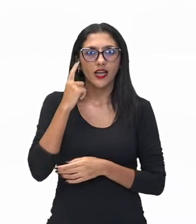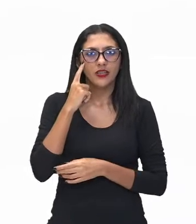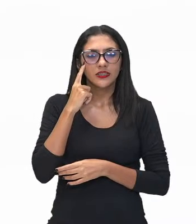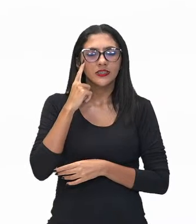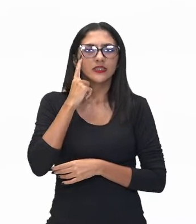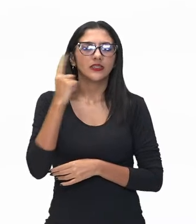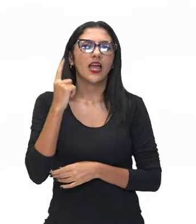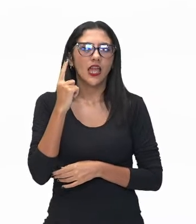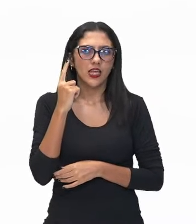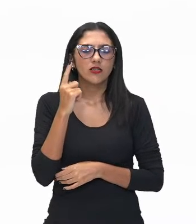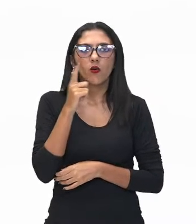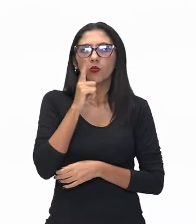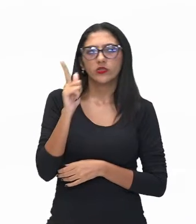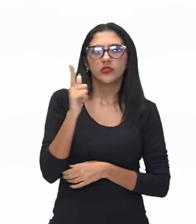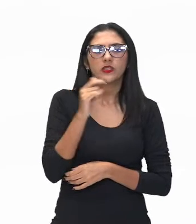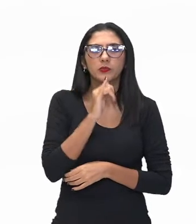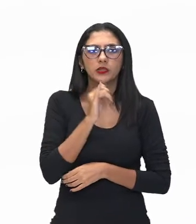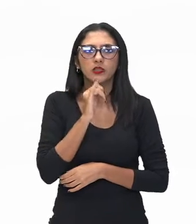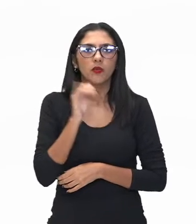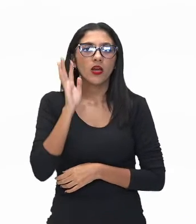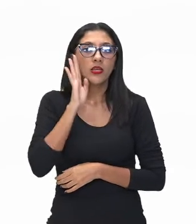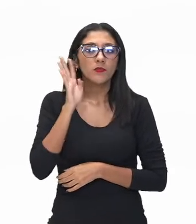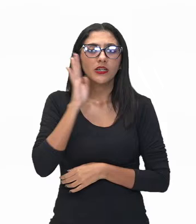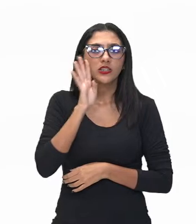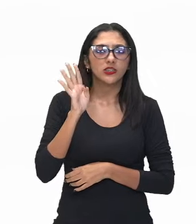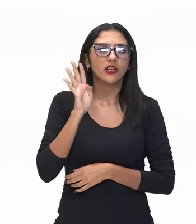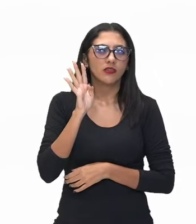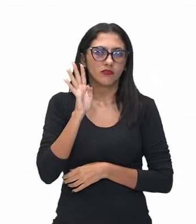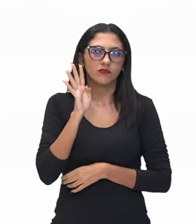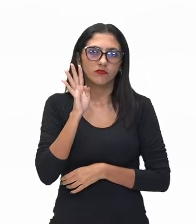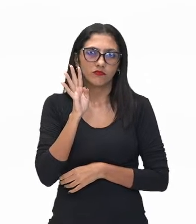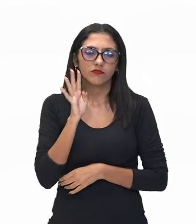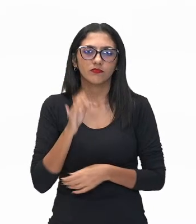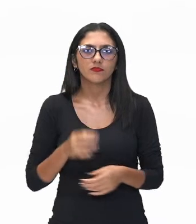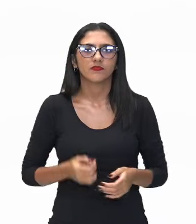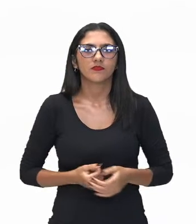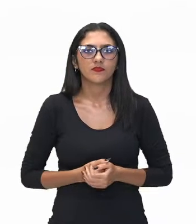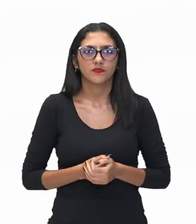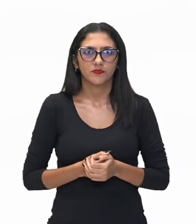uma conclusão por meio do raciocínio.